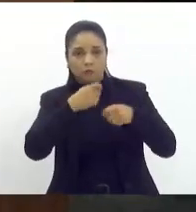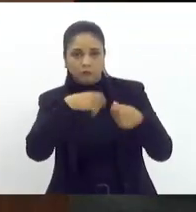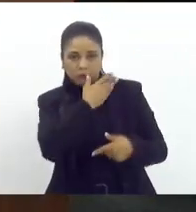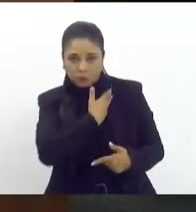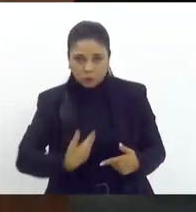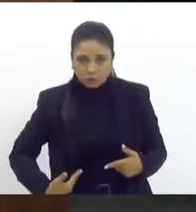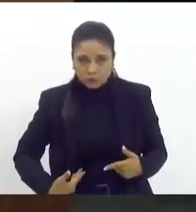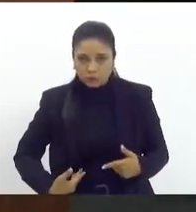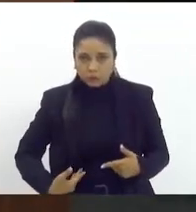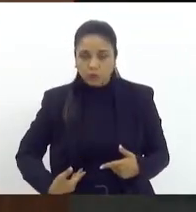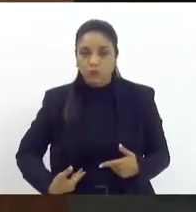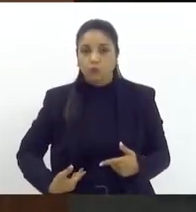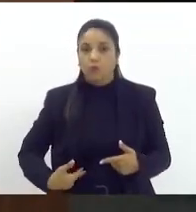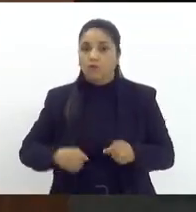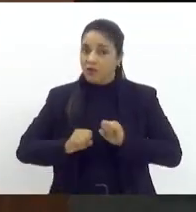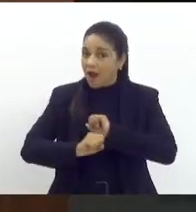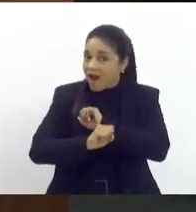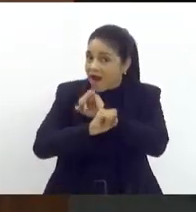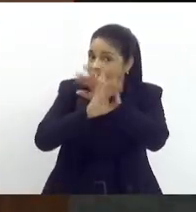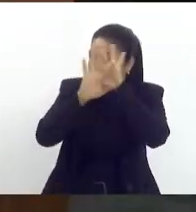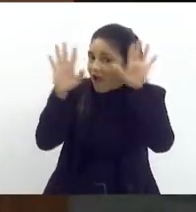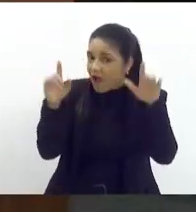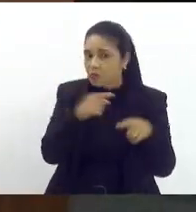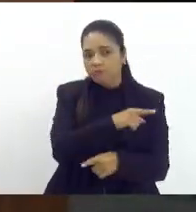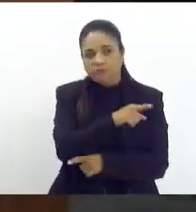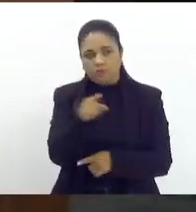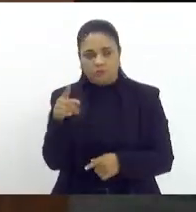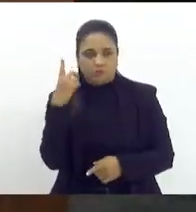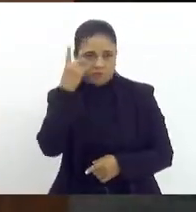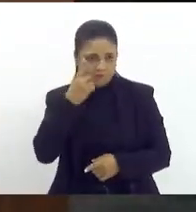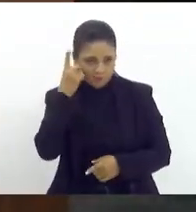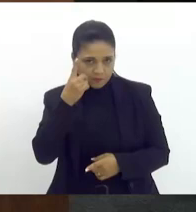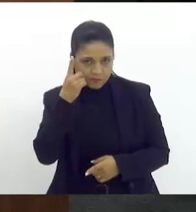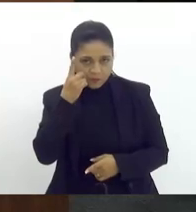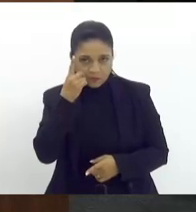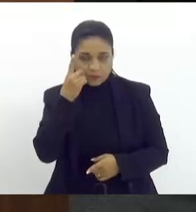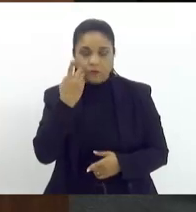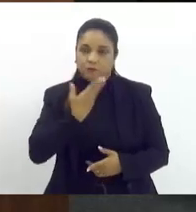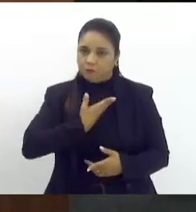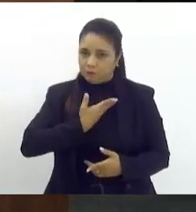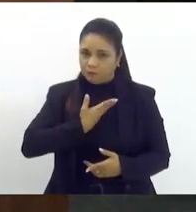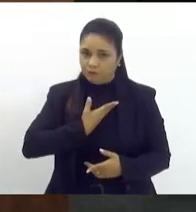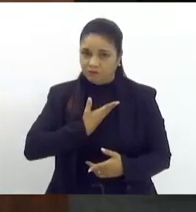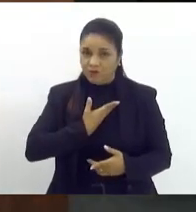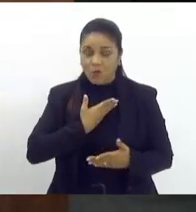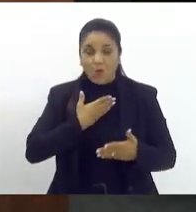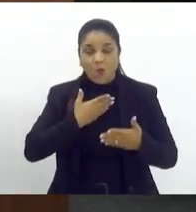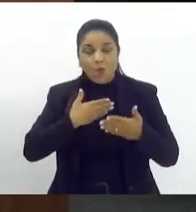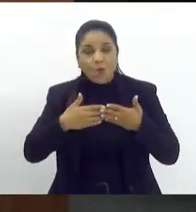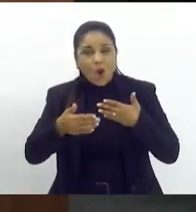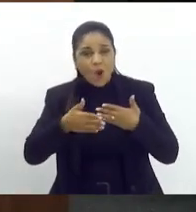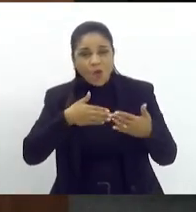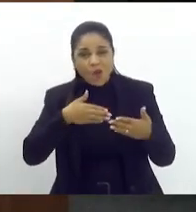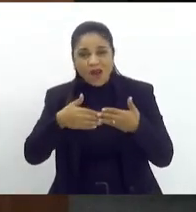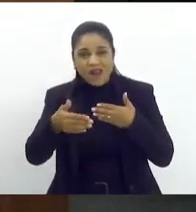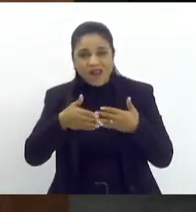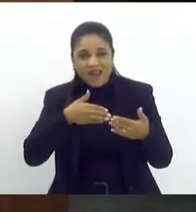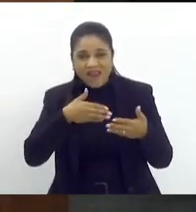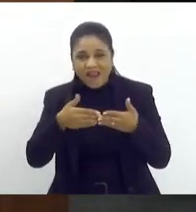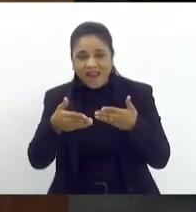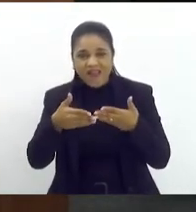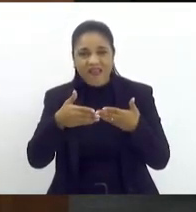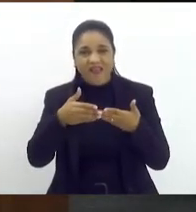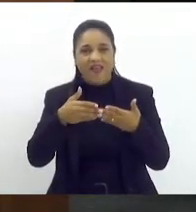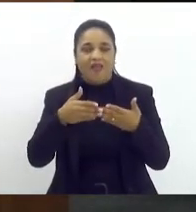boa-fé até pode ficar bem claro para todos os colegas qualquer qualquer desvio com dolo